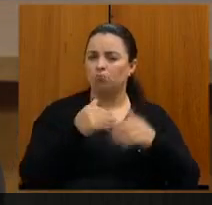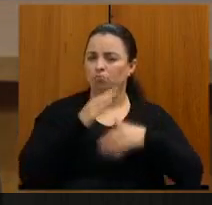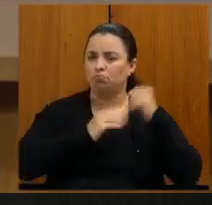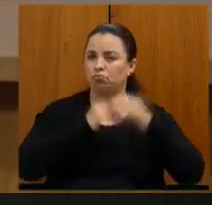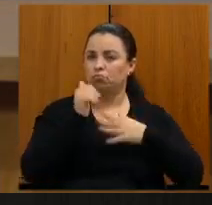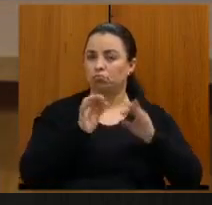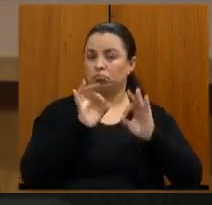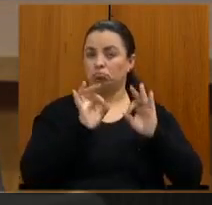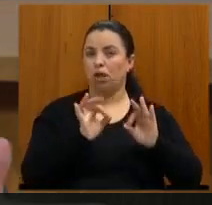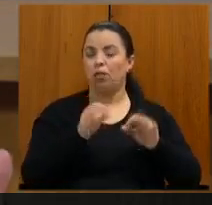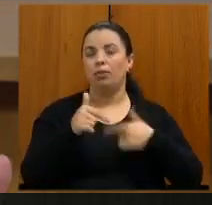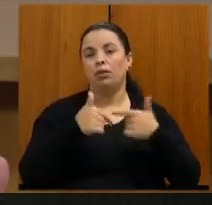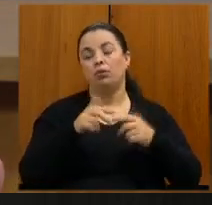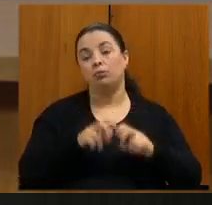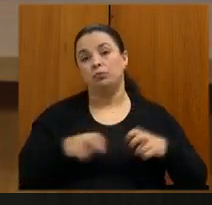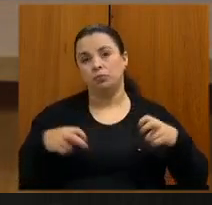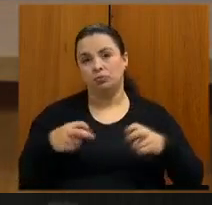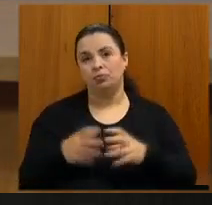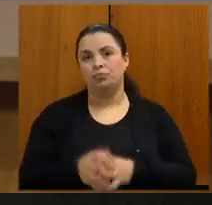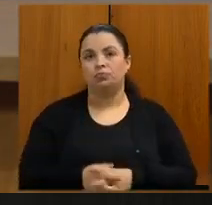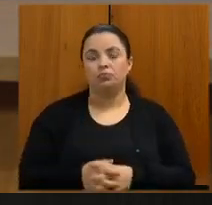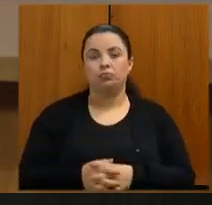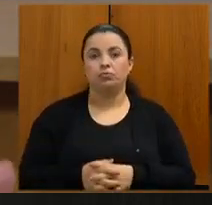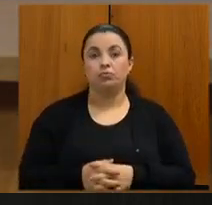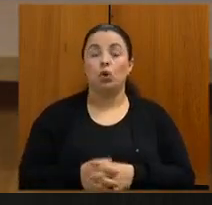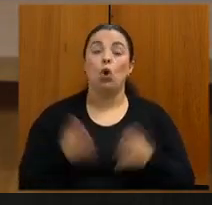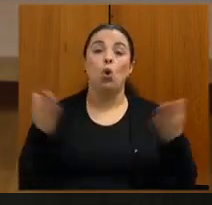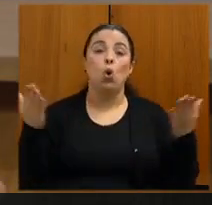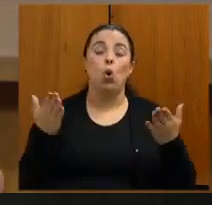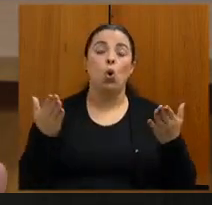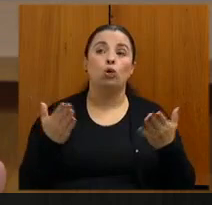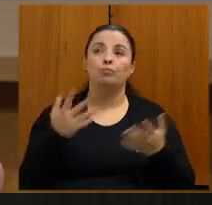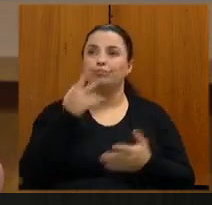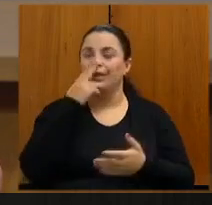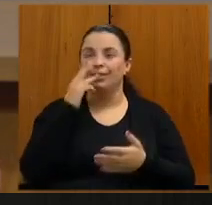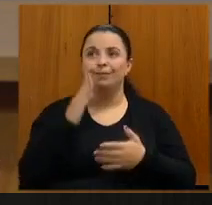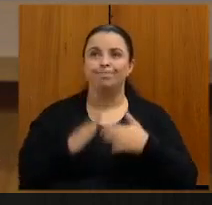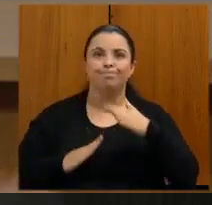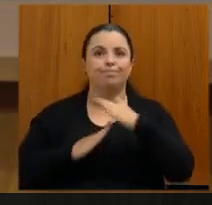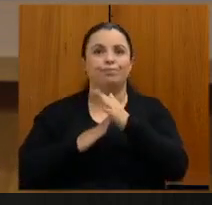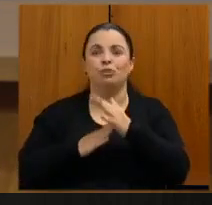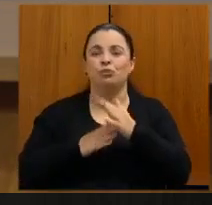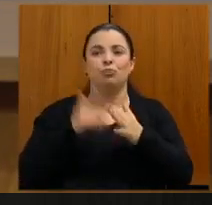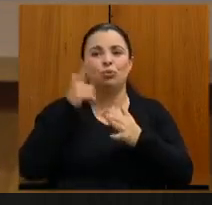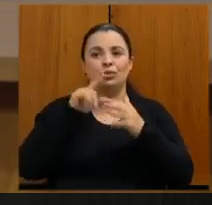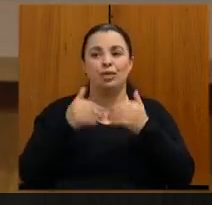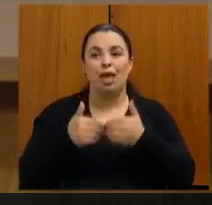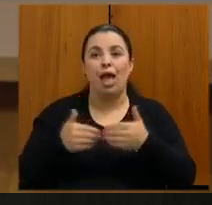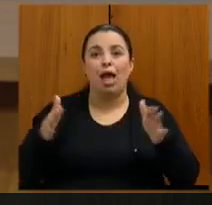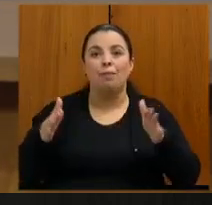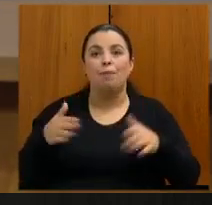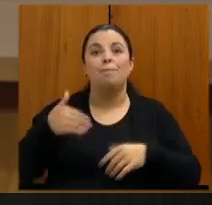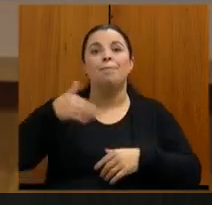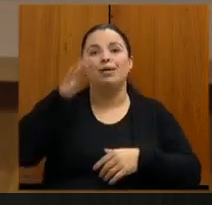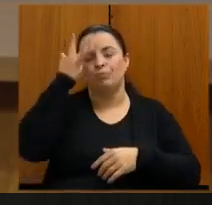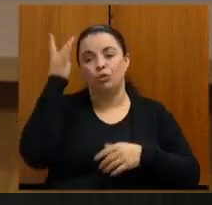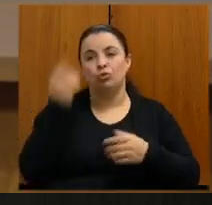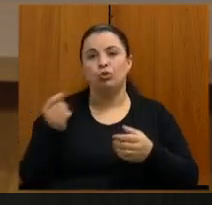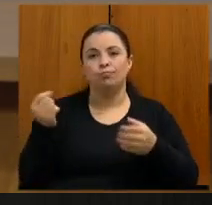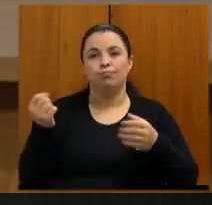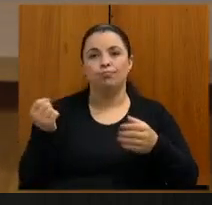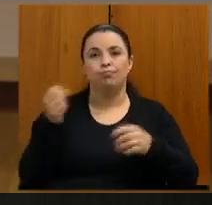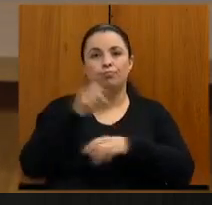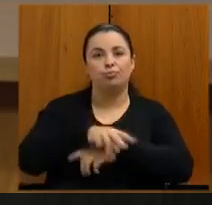tem um impedimento de ampliar hoje a equipe porque a gente os Barras na lei de responsabilidade fiscal do estado